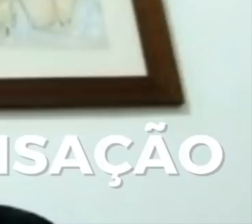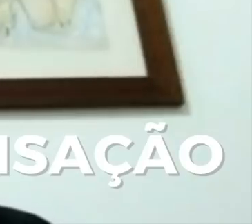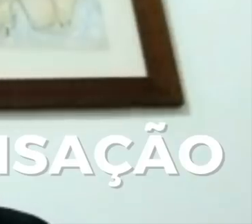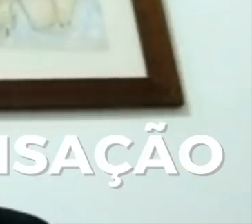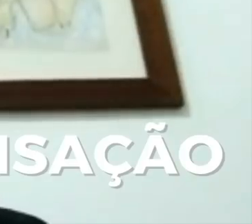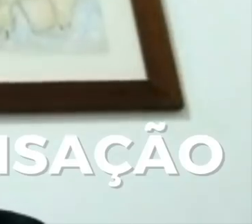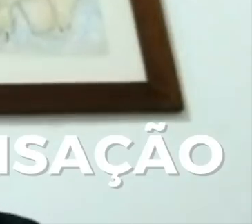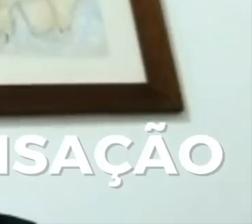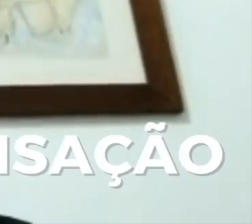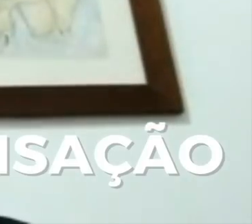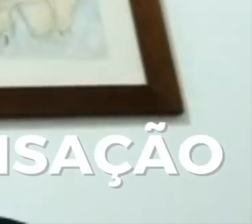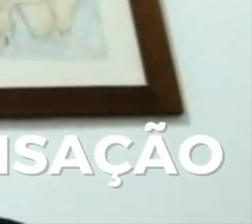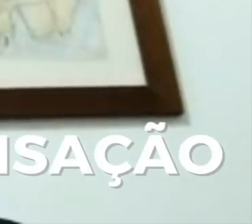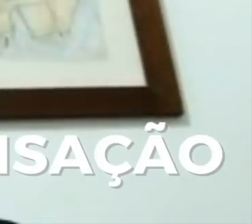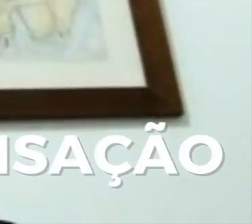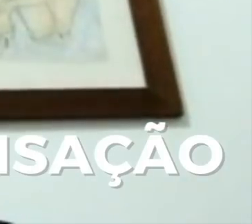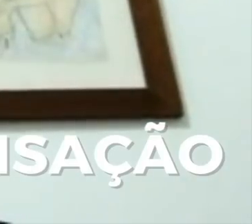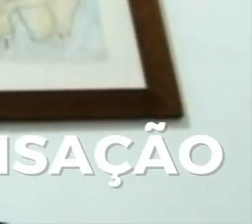Improvisação.